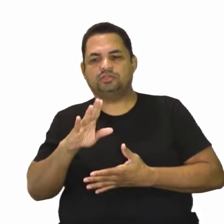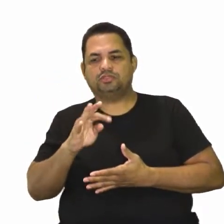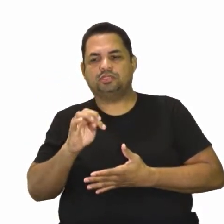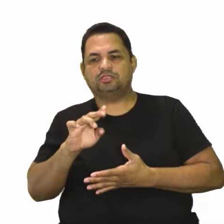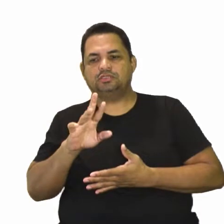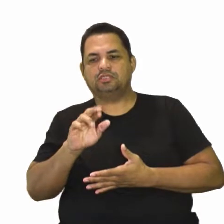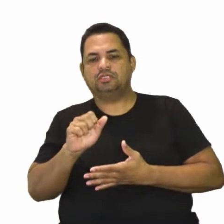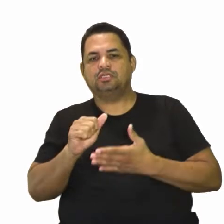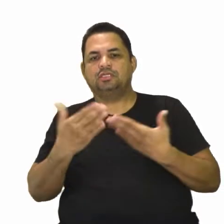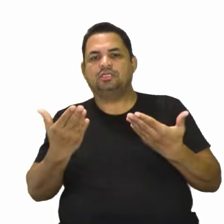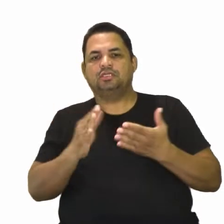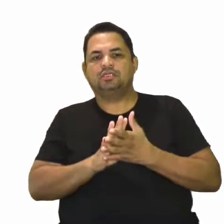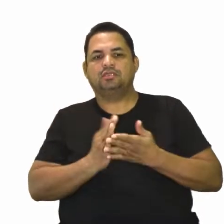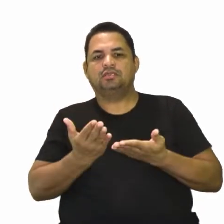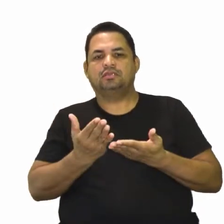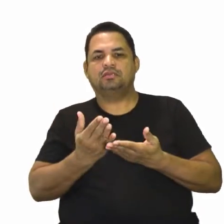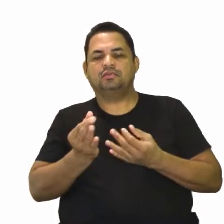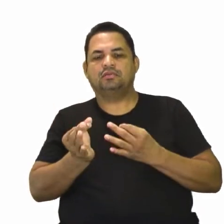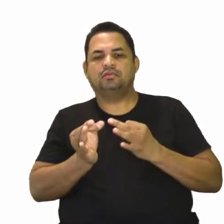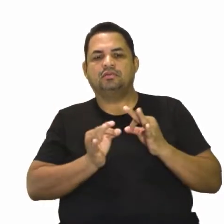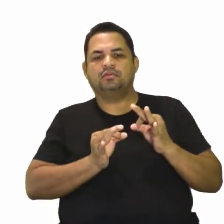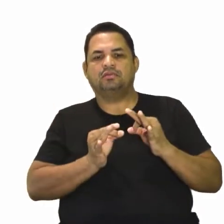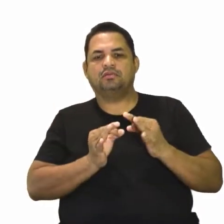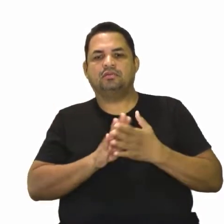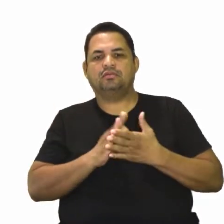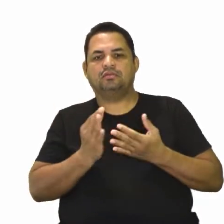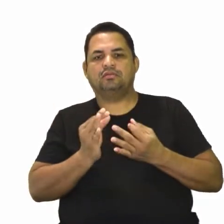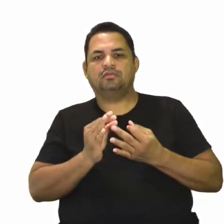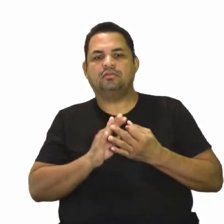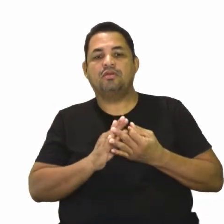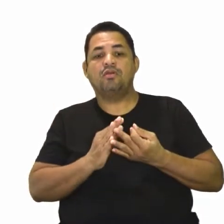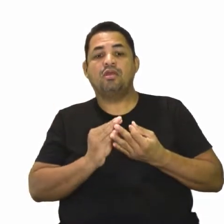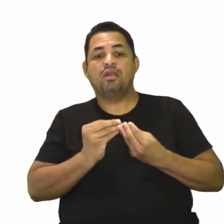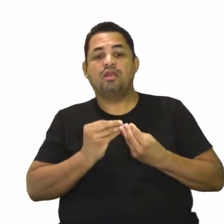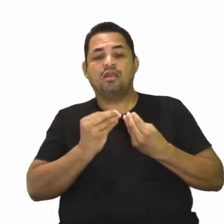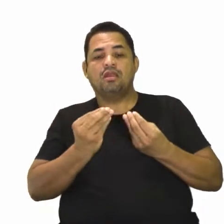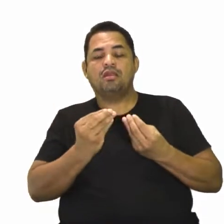para criar o estado de Rondônia.